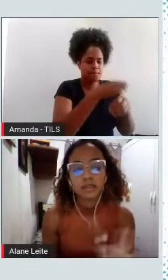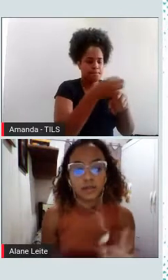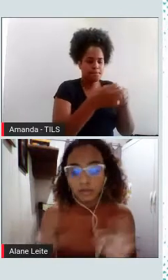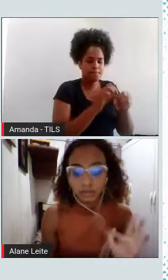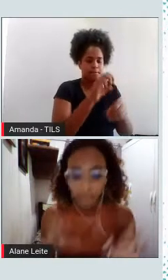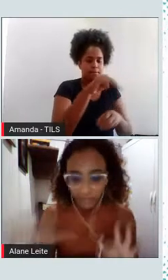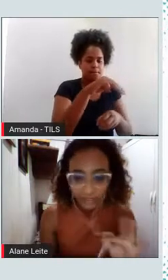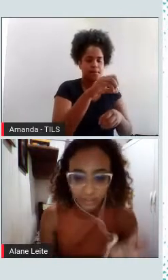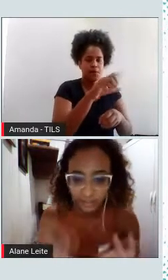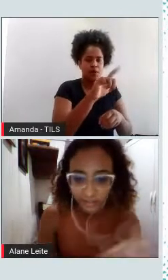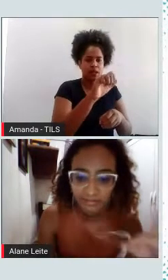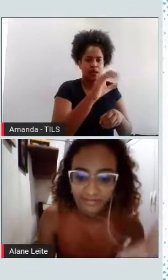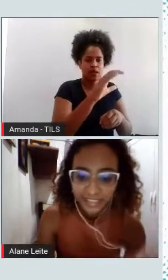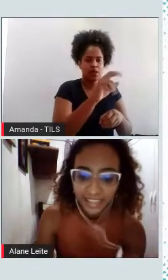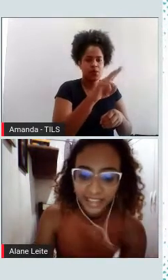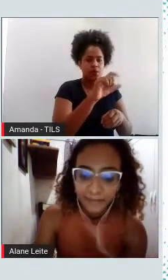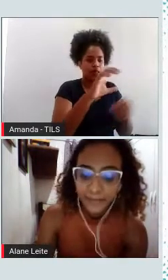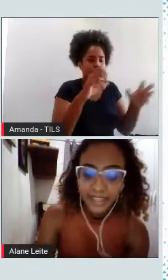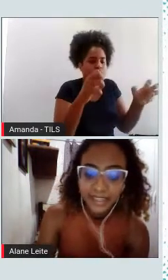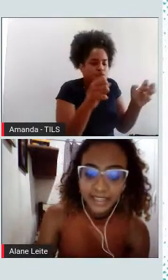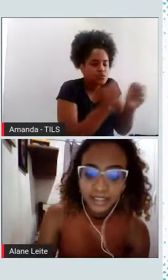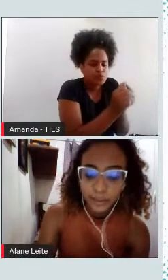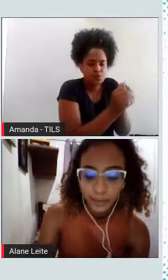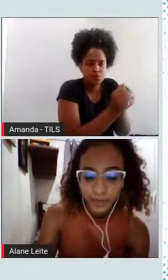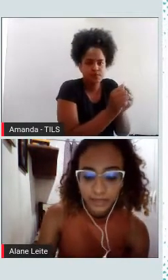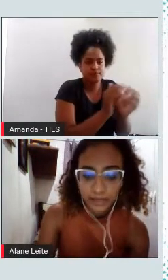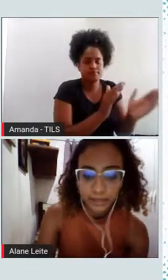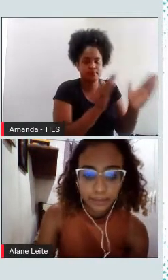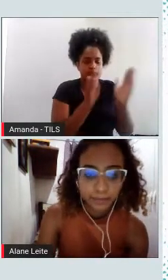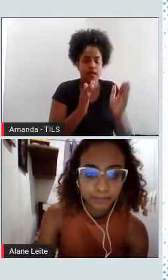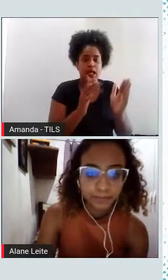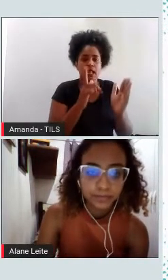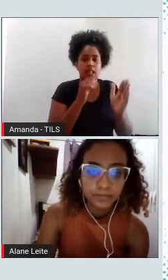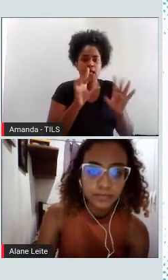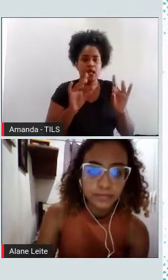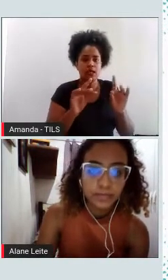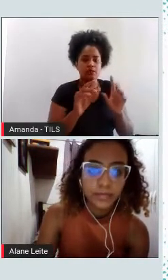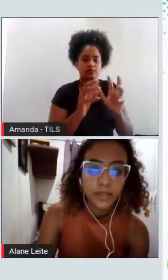no gasoso elas estão bem dispersas.